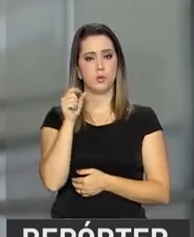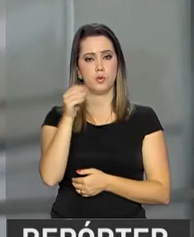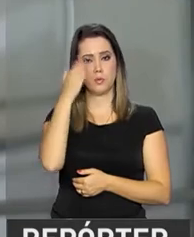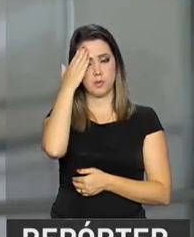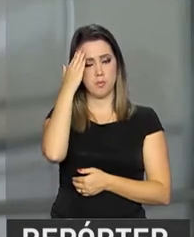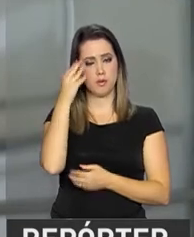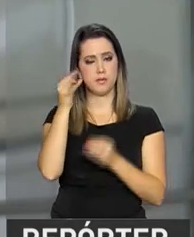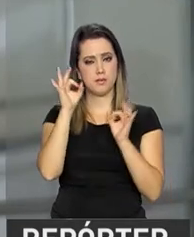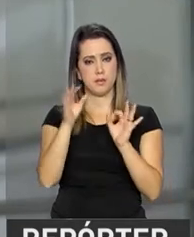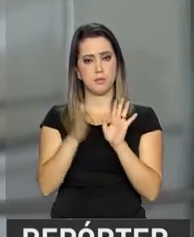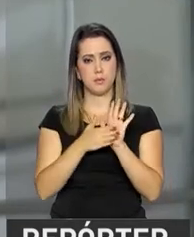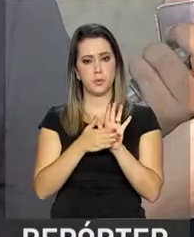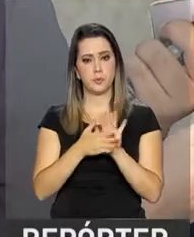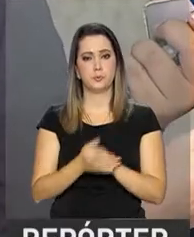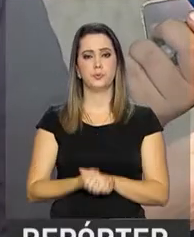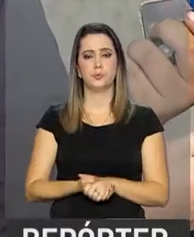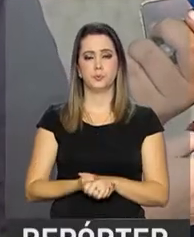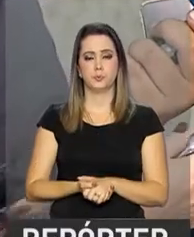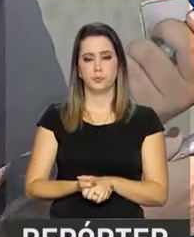à proposta.